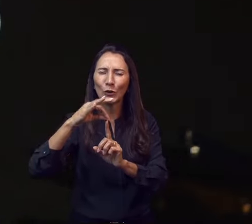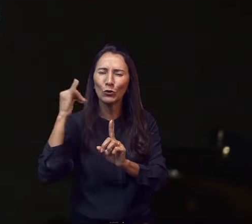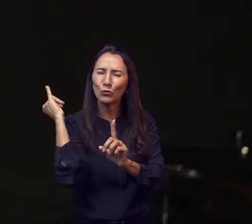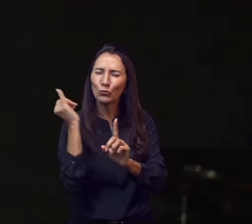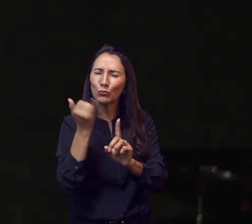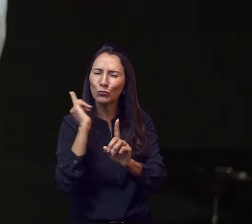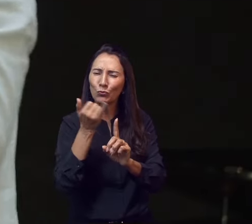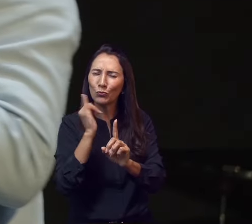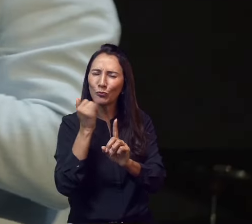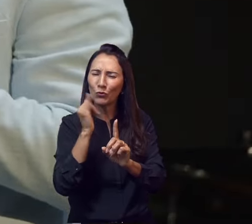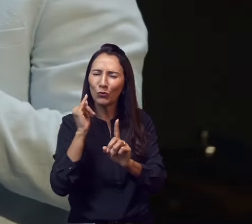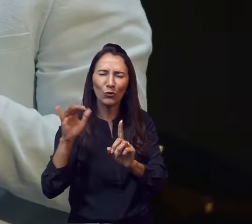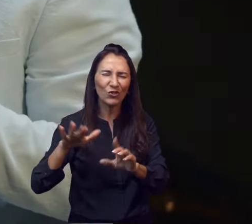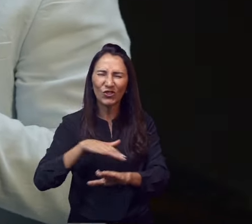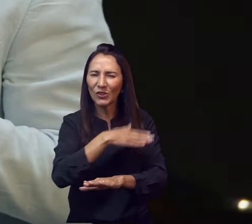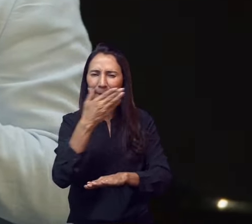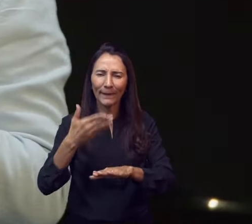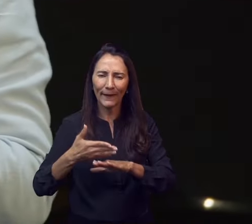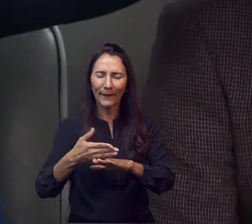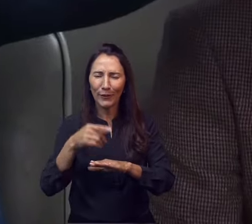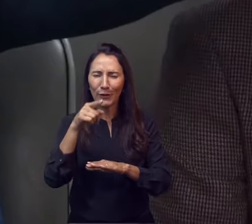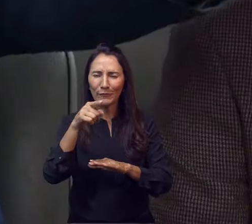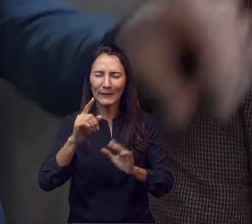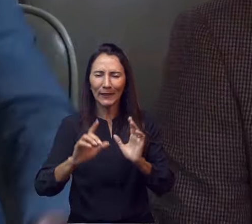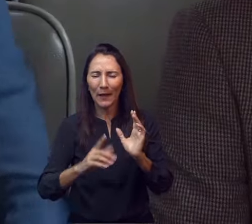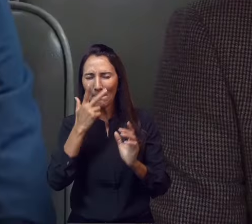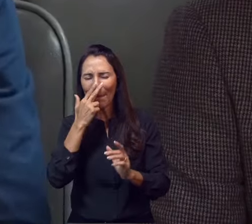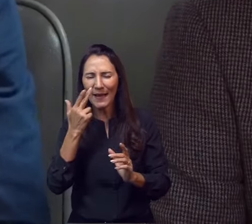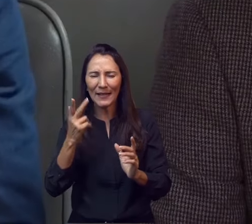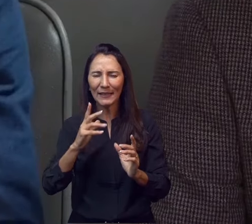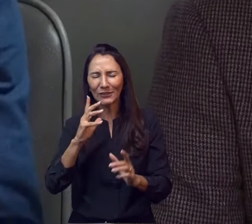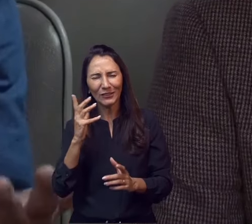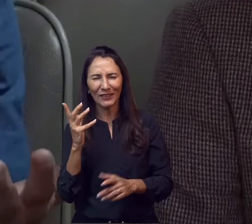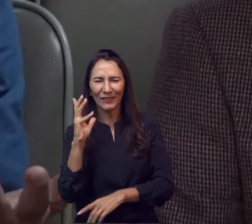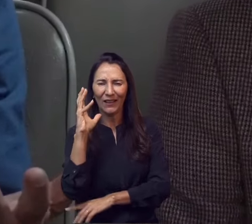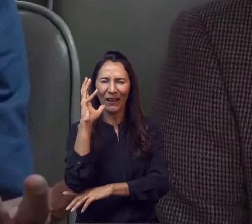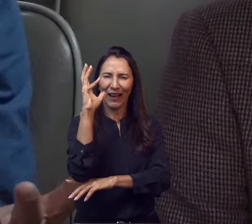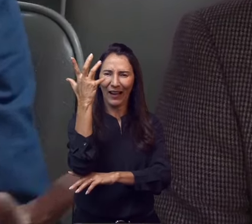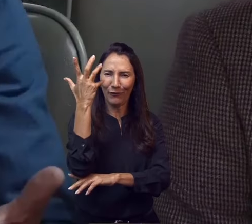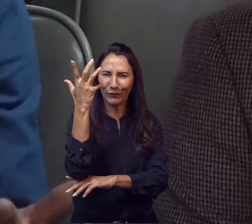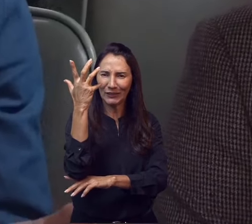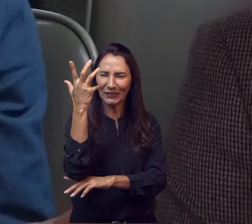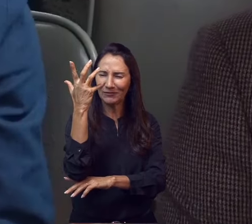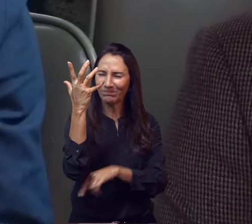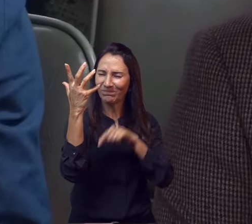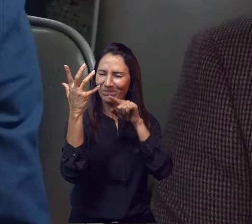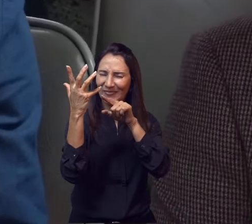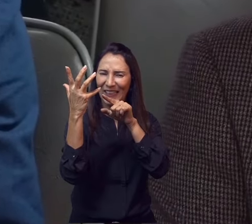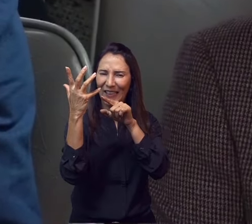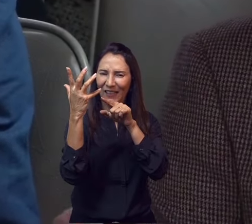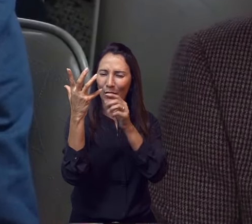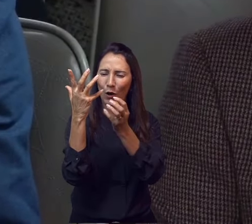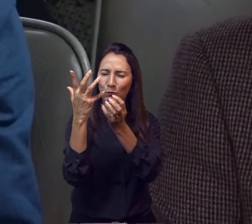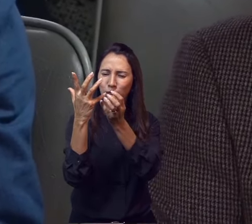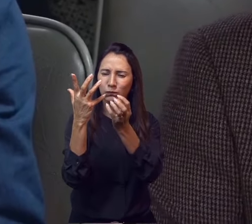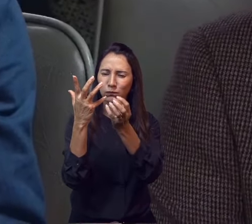Galhos se estendem sobre os muros representa aquele pé de manga que está tão carregado de fruto que